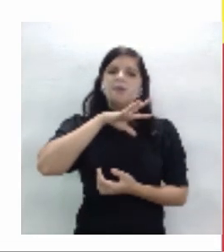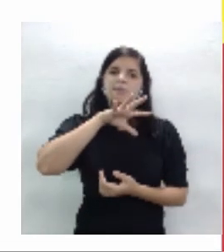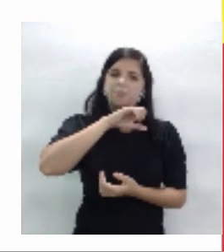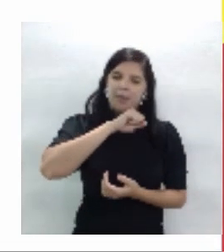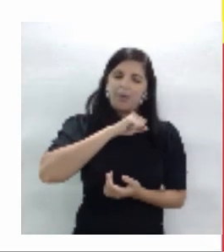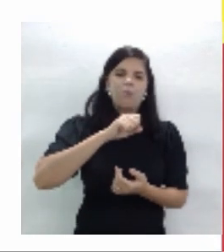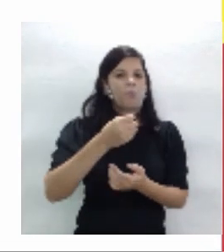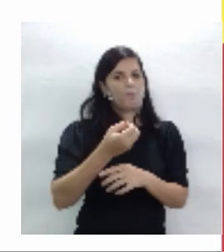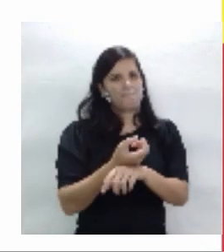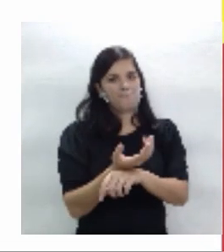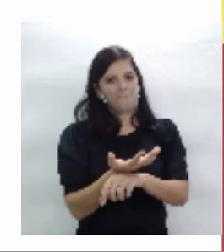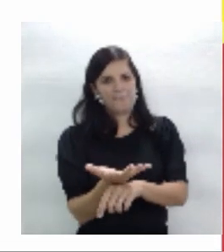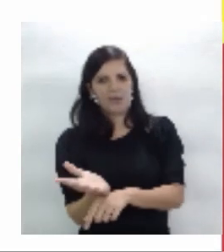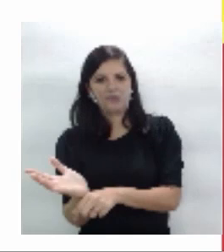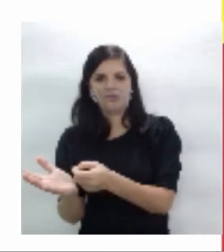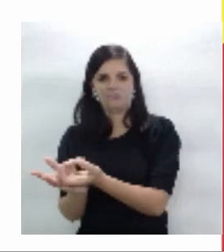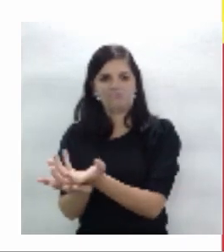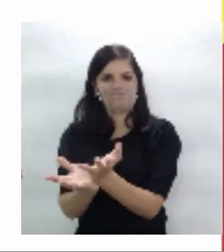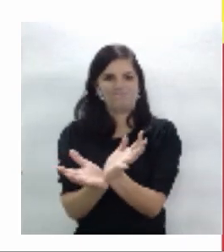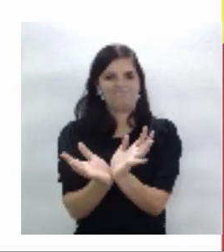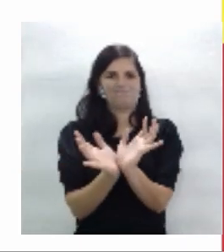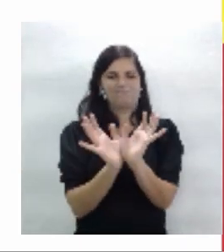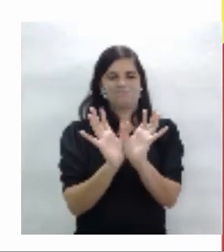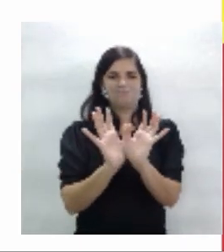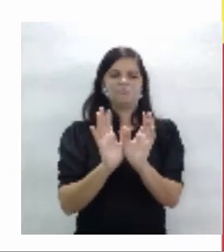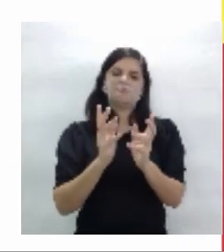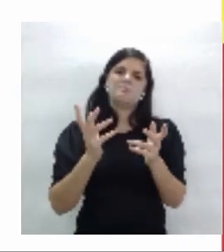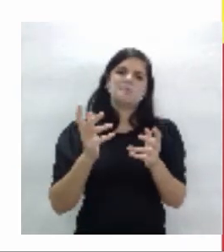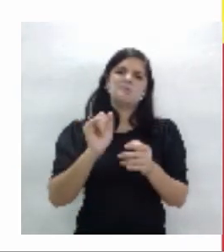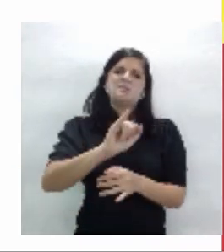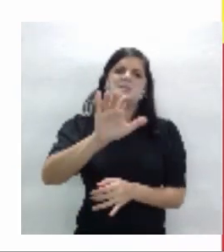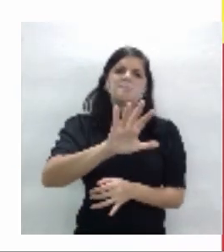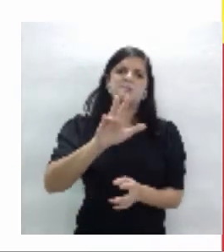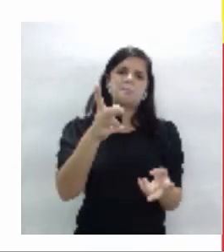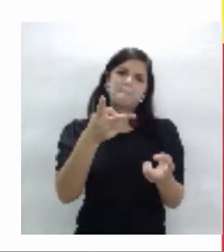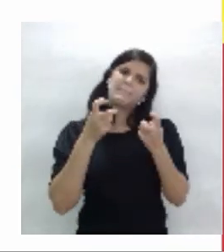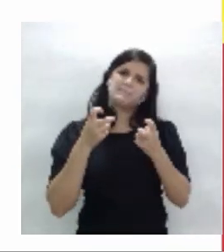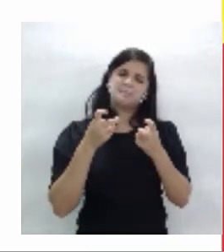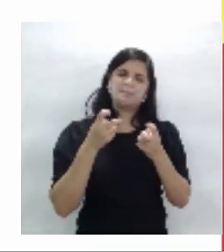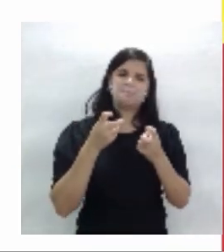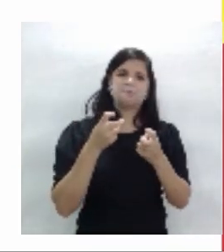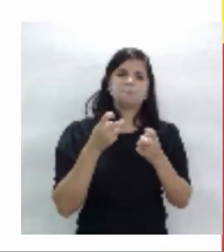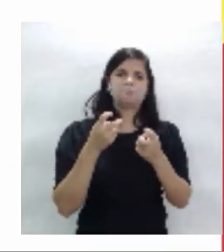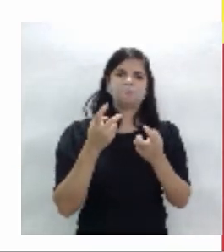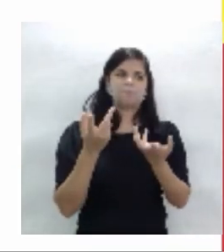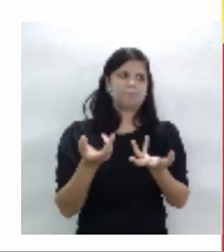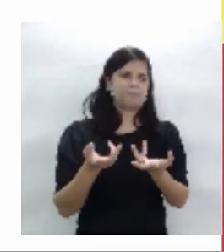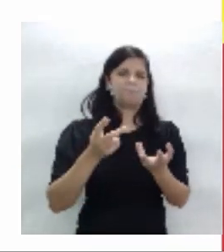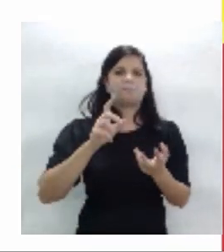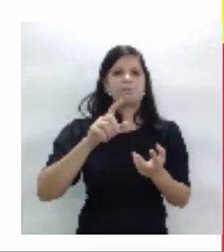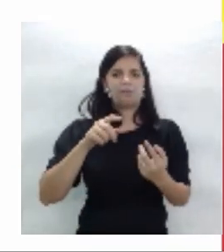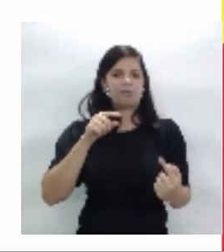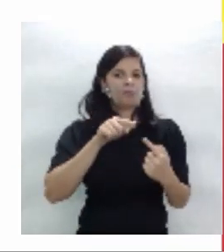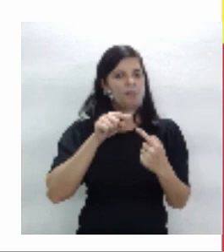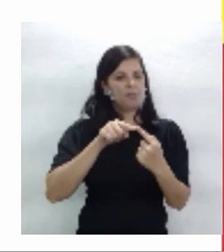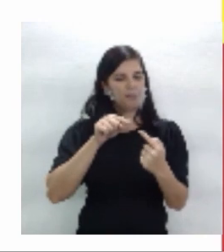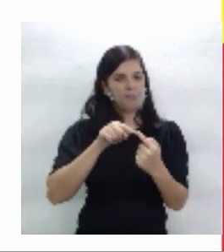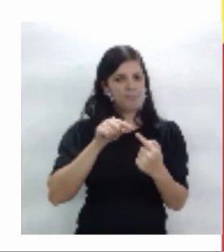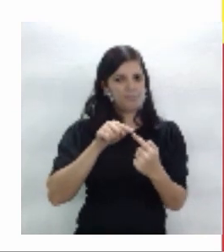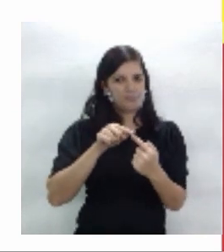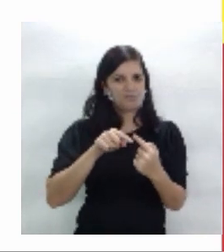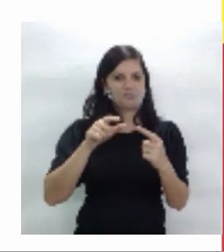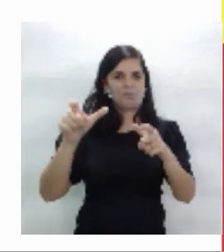de plantas, tá, e animais no Pantanal. Então, essa imagem ilustrativa que vocês veem, tá, é uma imagem que